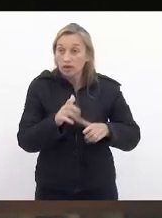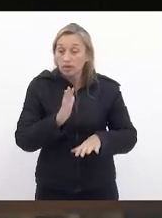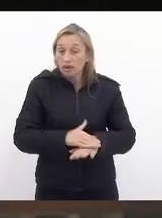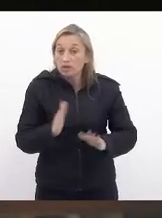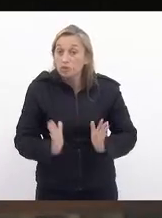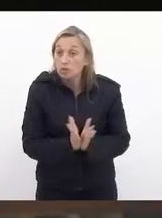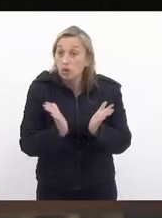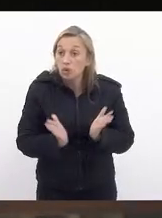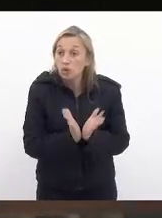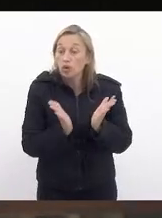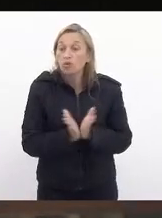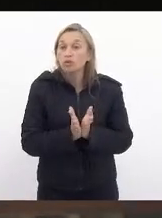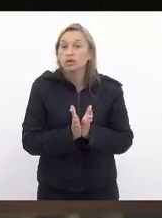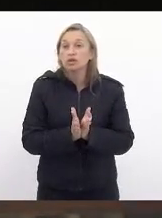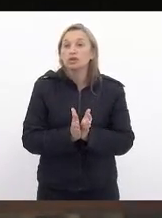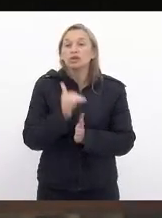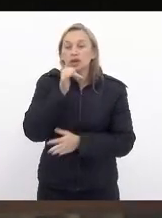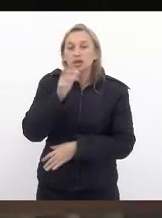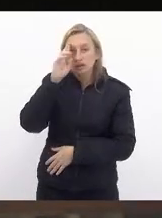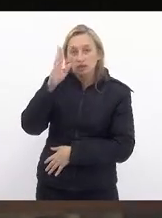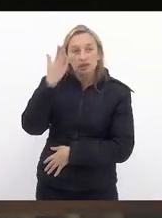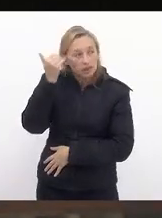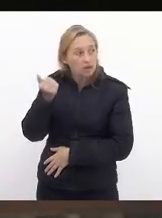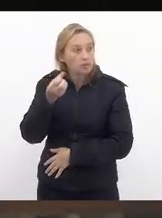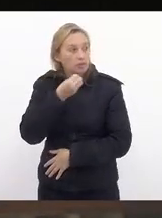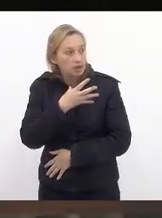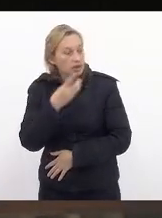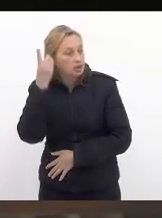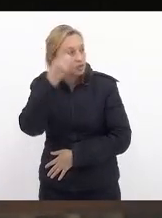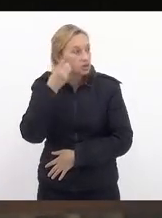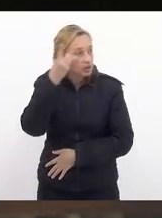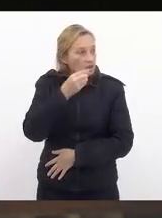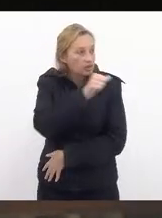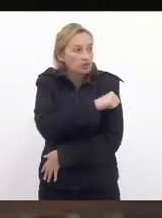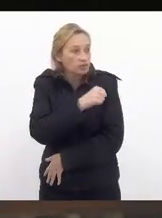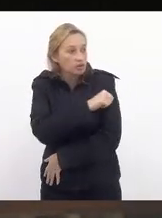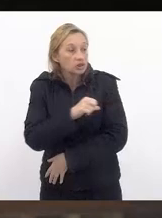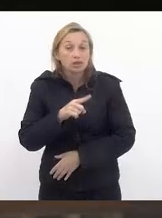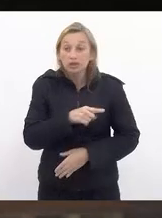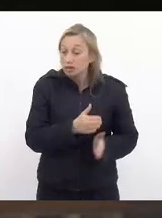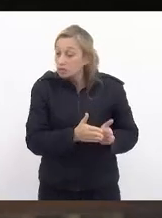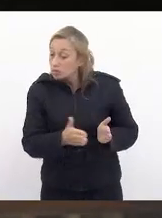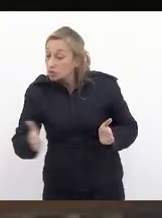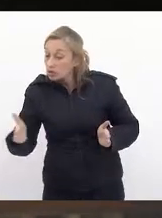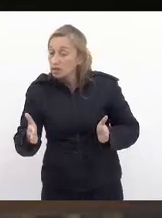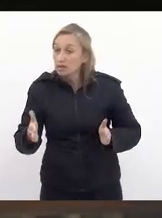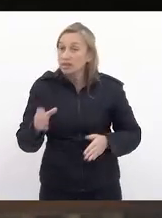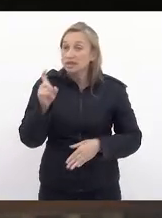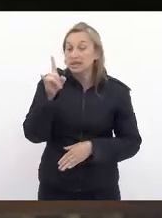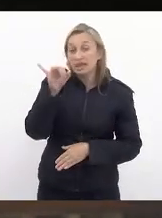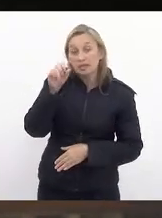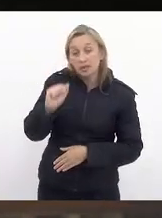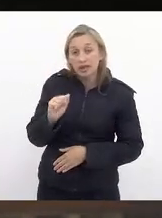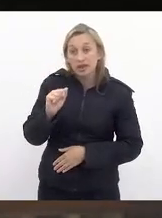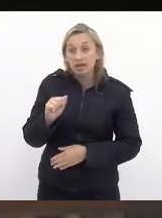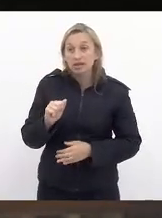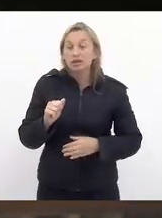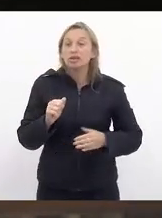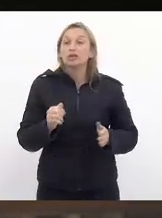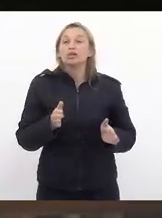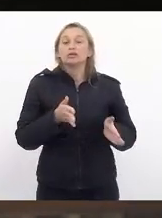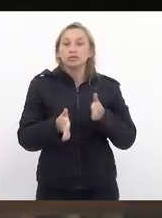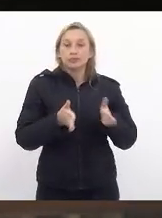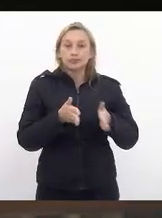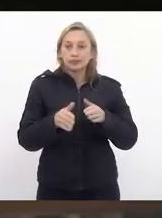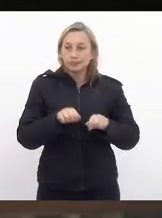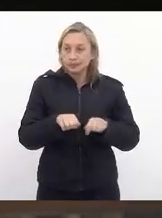vulneráveis e vossa excelência sabe bem deputada enfermeira Rejane porque nesse processo desse endemia durante